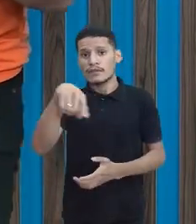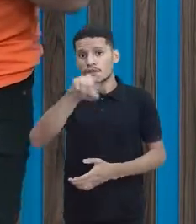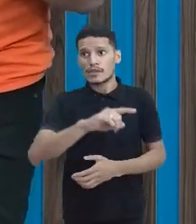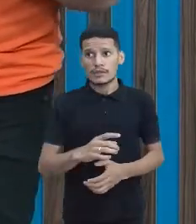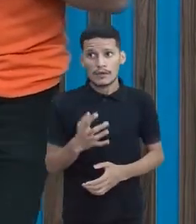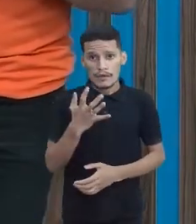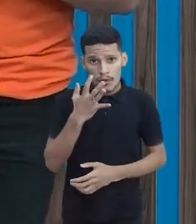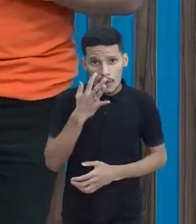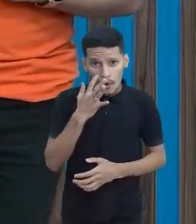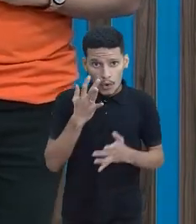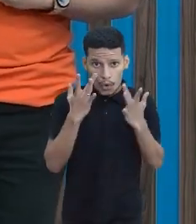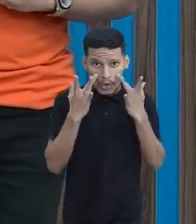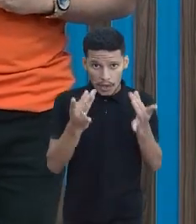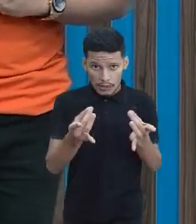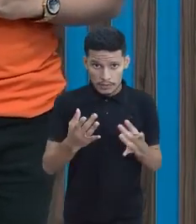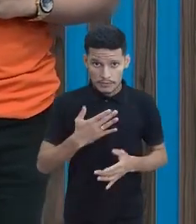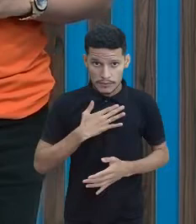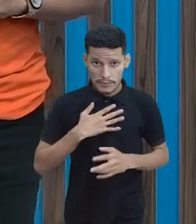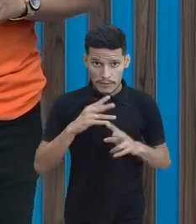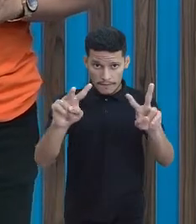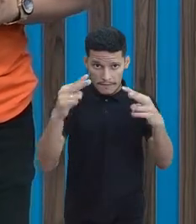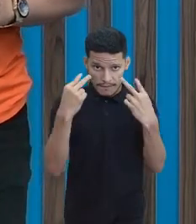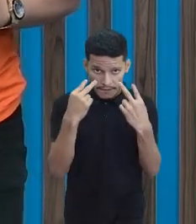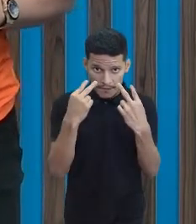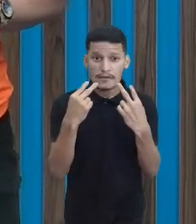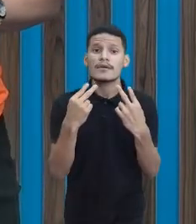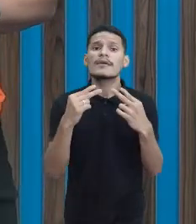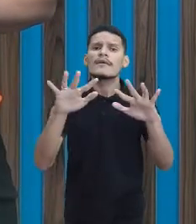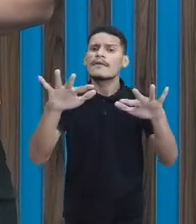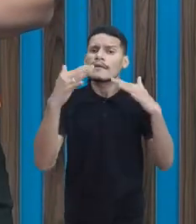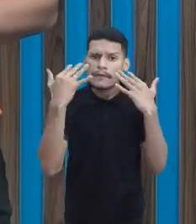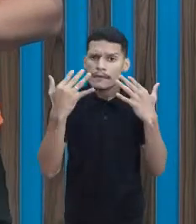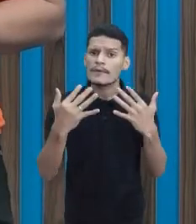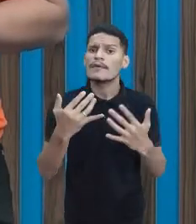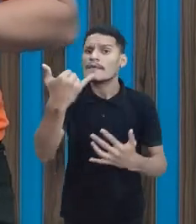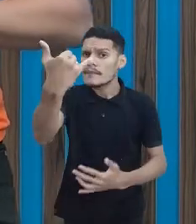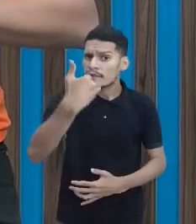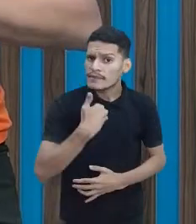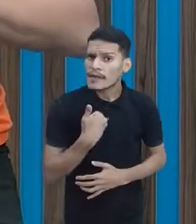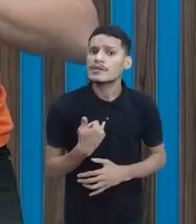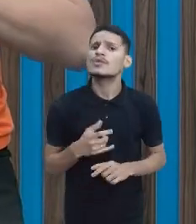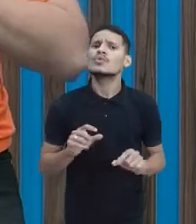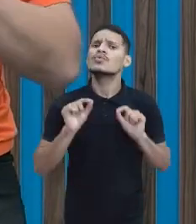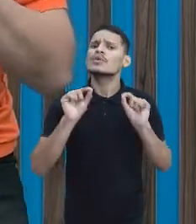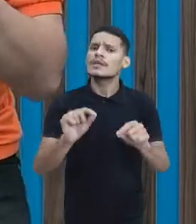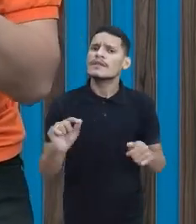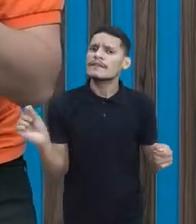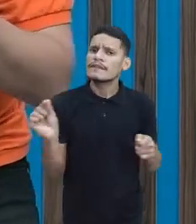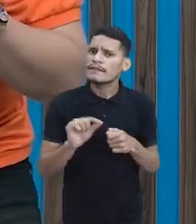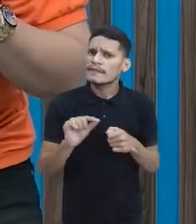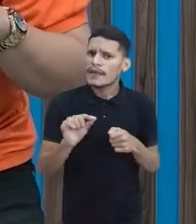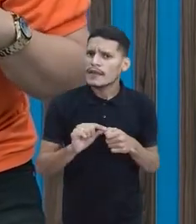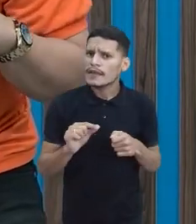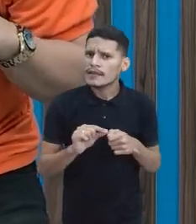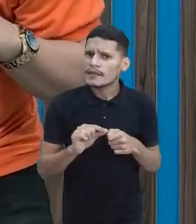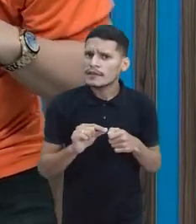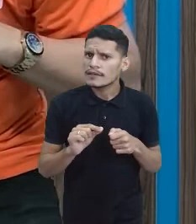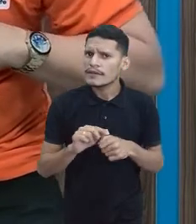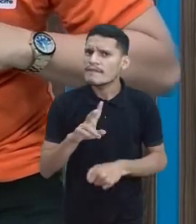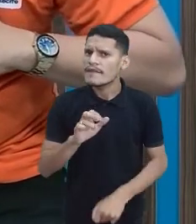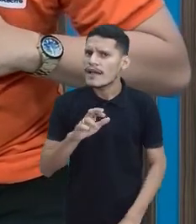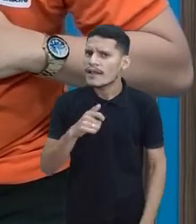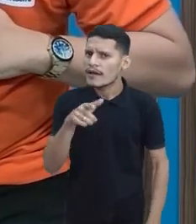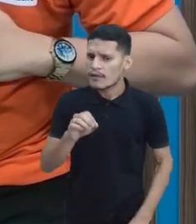bem aqui para mim e me dissesse o que foi que você fez no verão